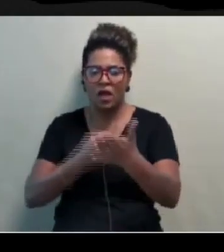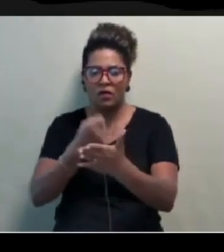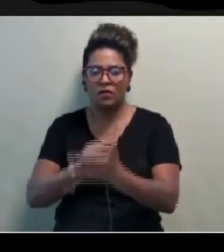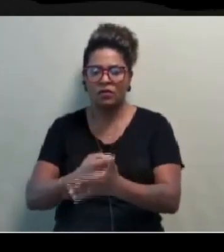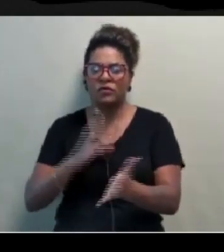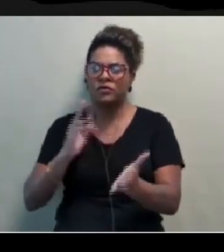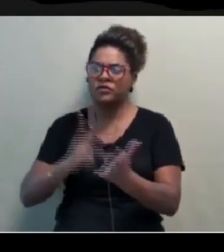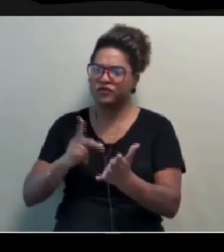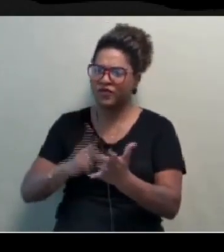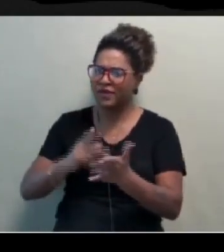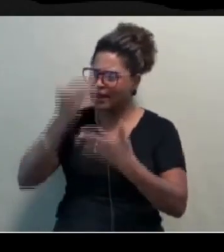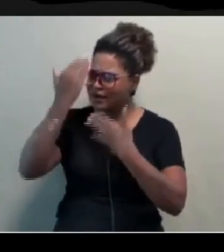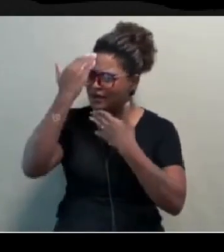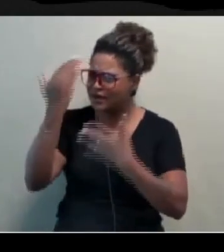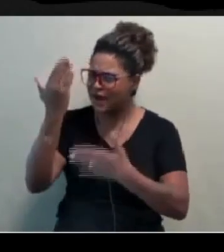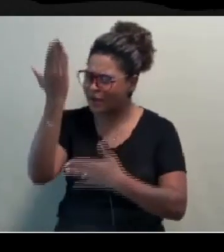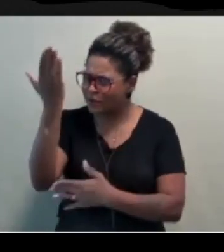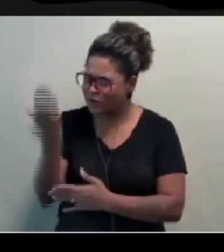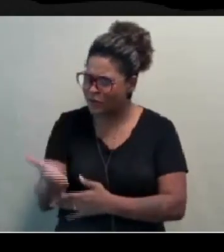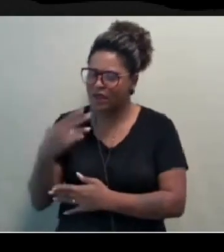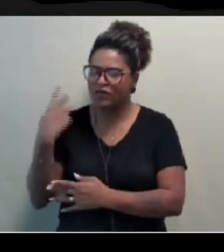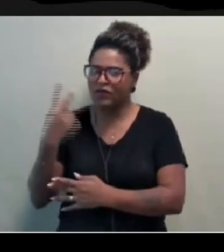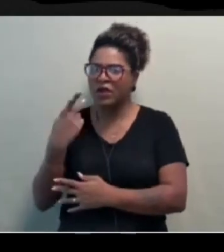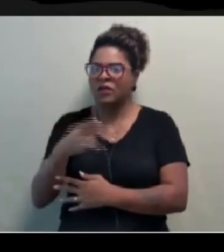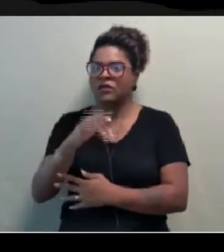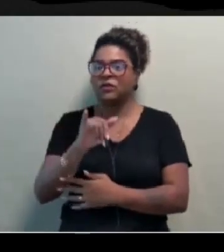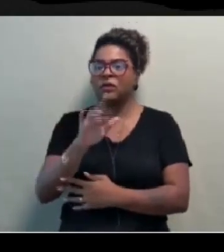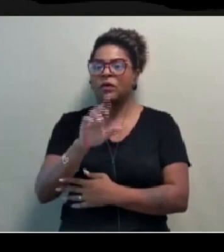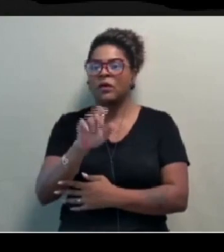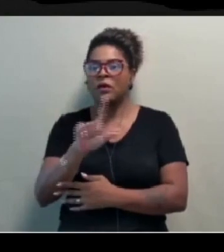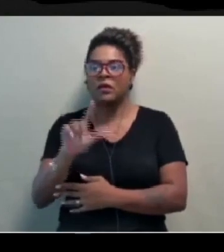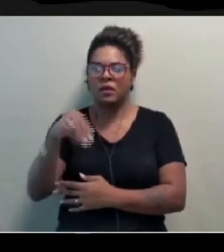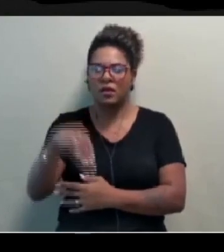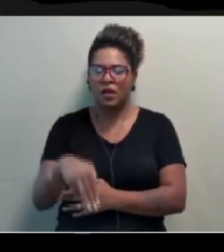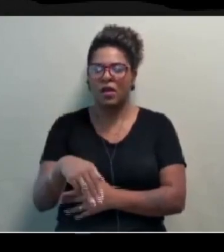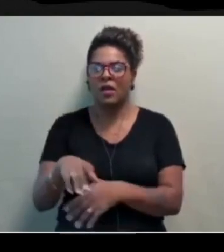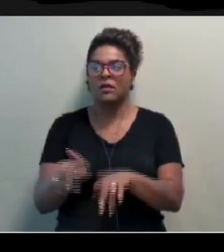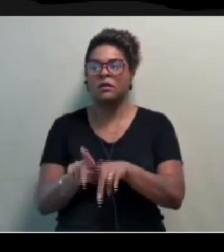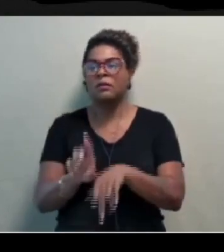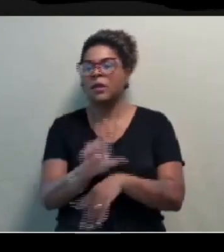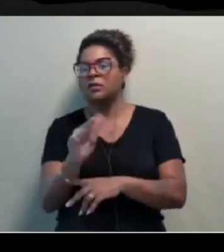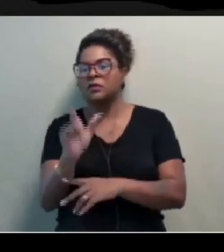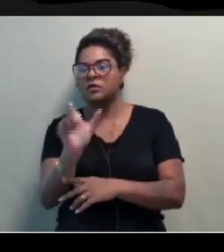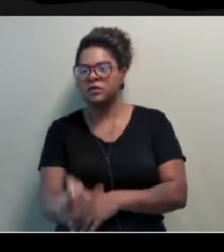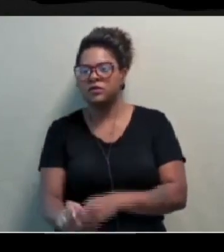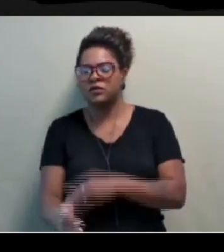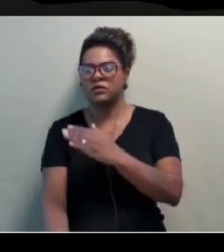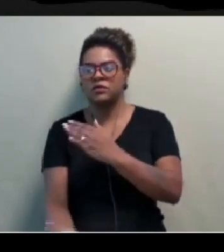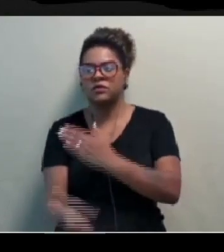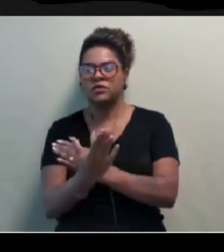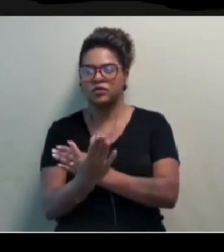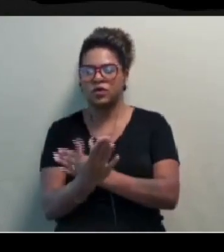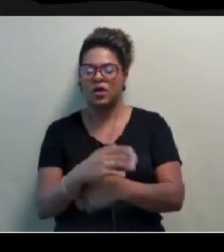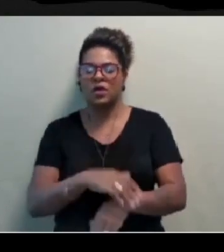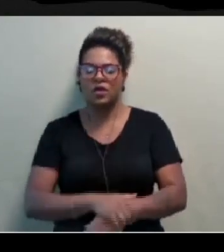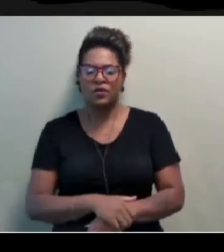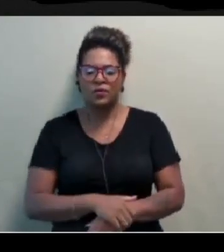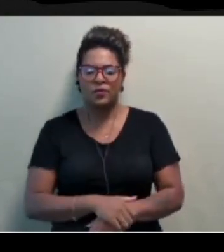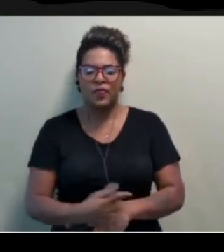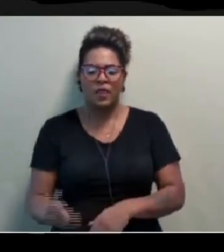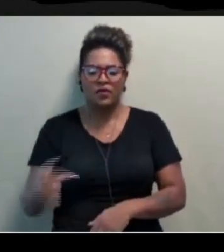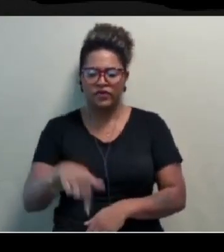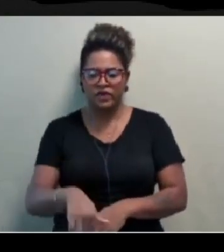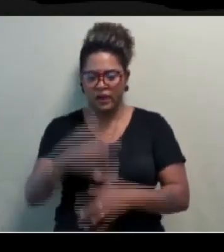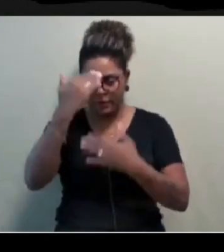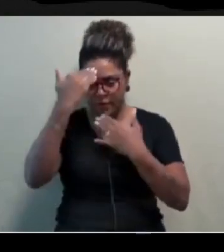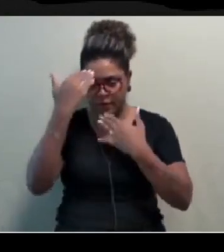Irlan, e aos demais aí que muito nos ajudaram. Venho te agradecer, Irlan Mello. quero aqui por esse vídeo agradecer. Muito